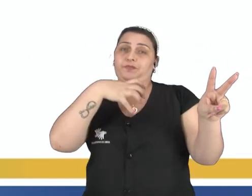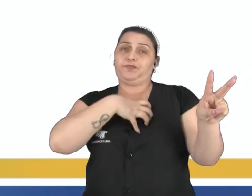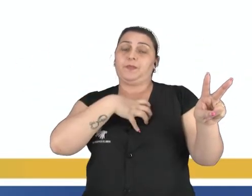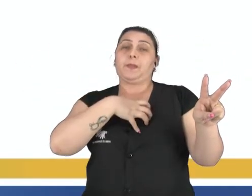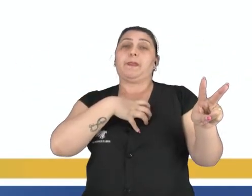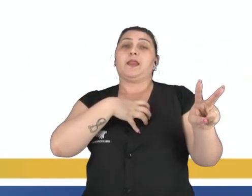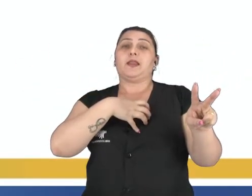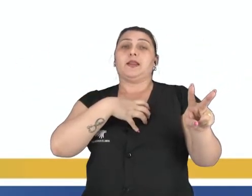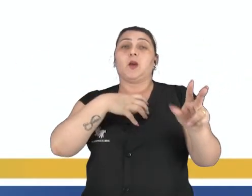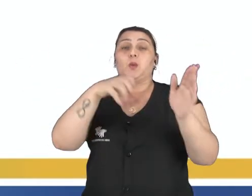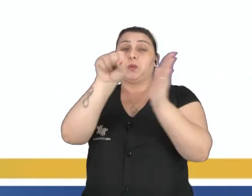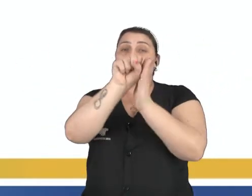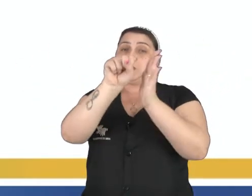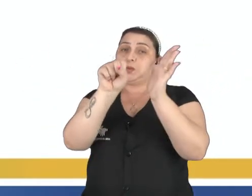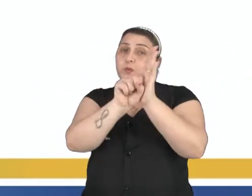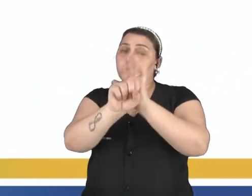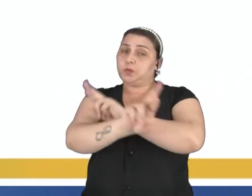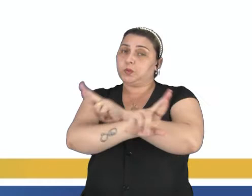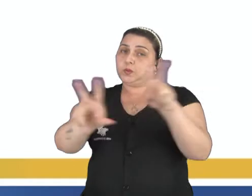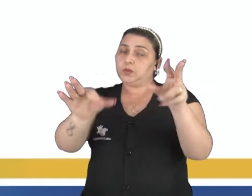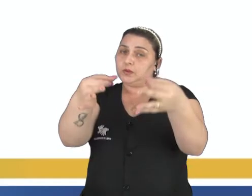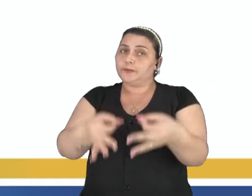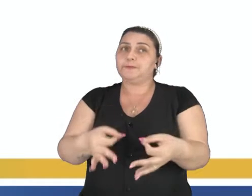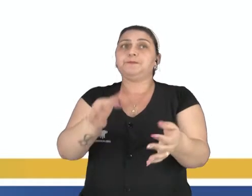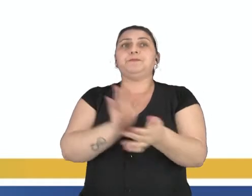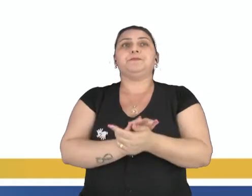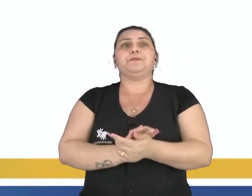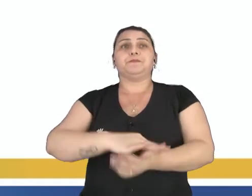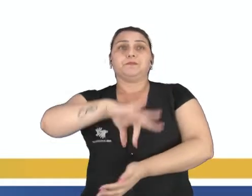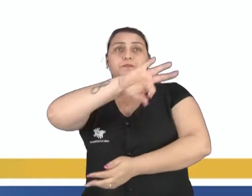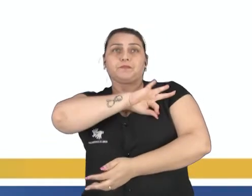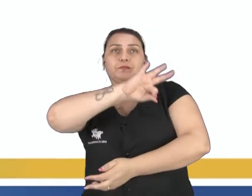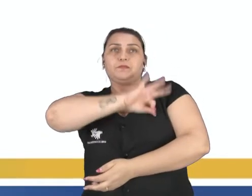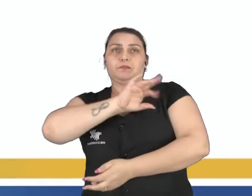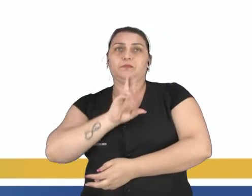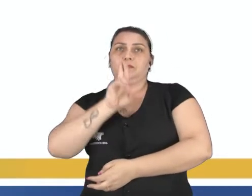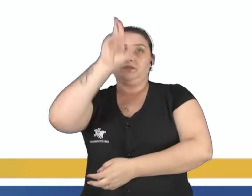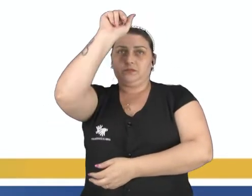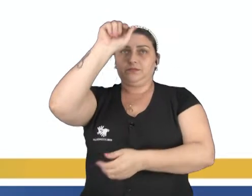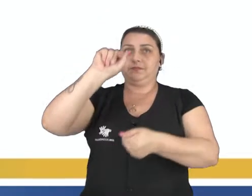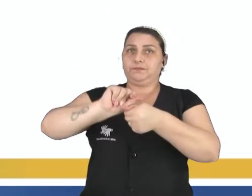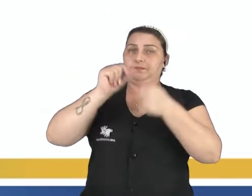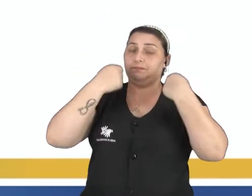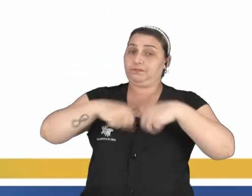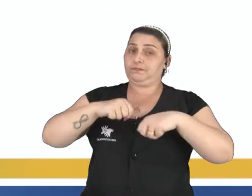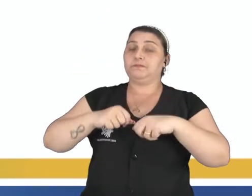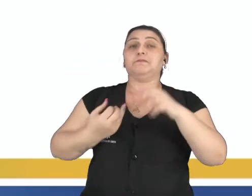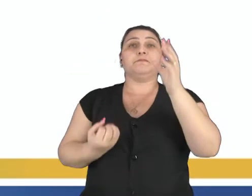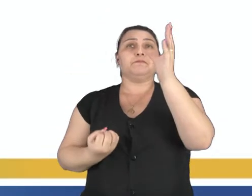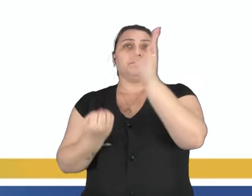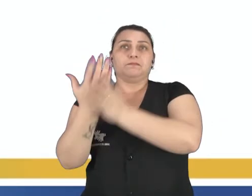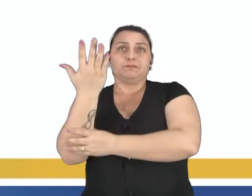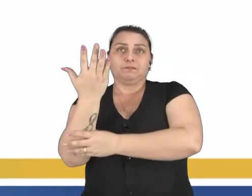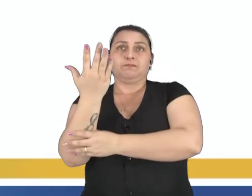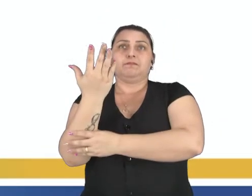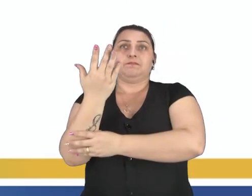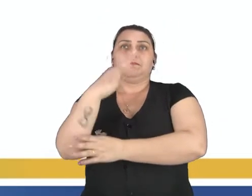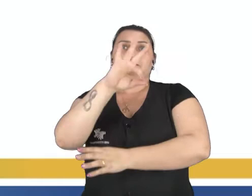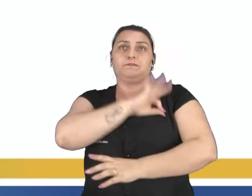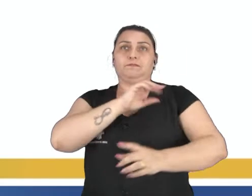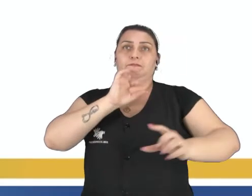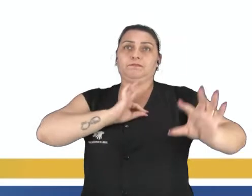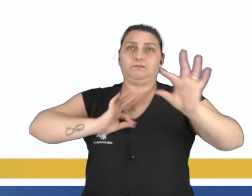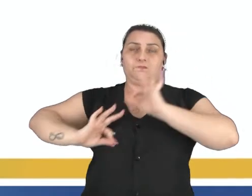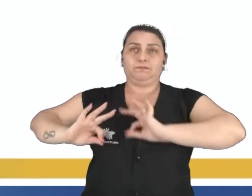de séculos de diferença, certo? O que mais mudou? Continuando. A força militar, que gerou a necessidade de criação